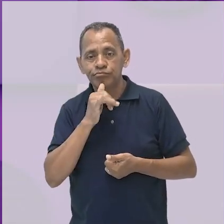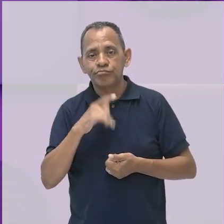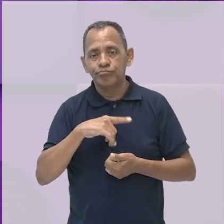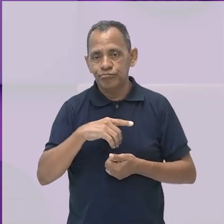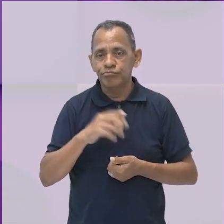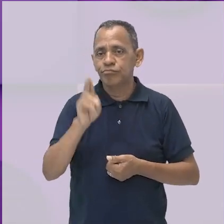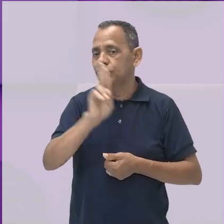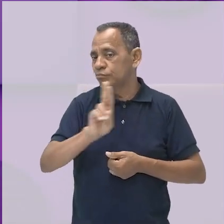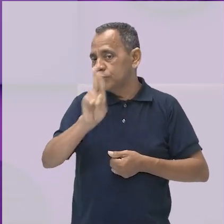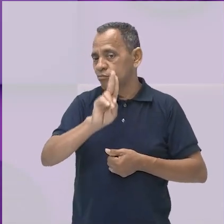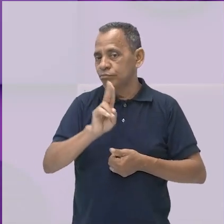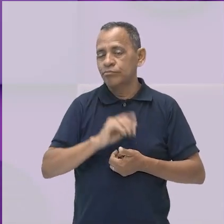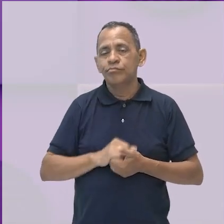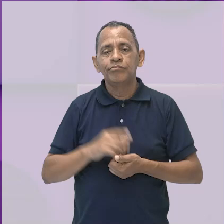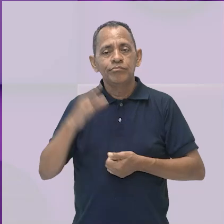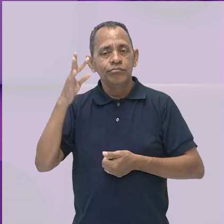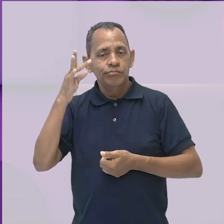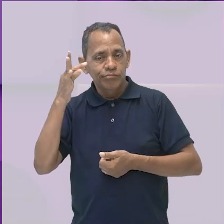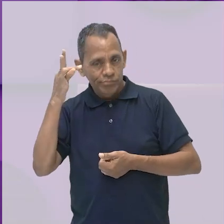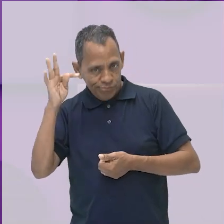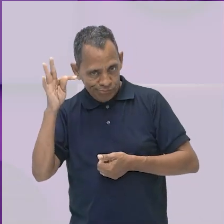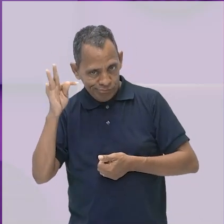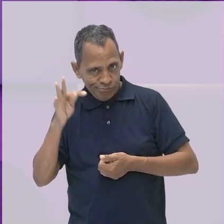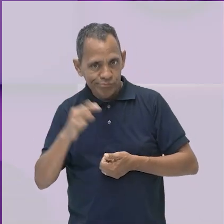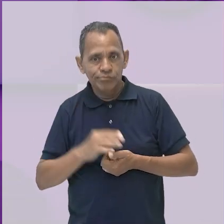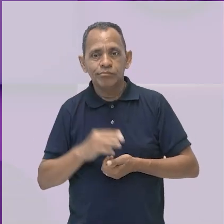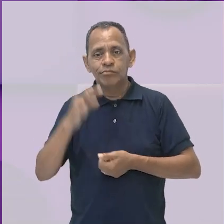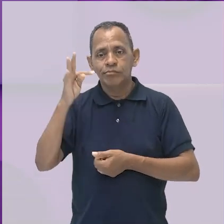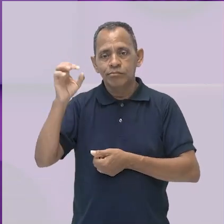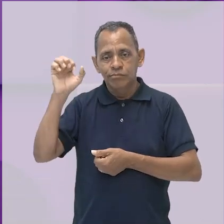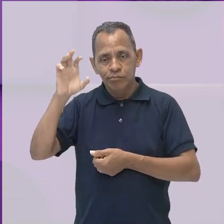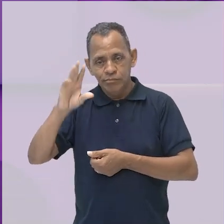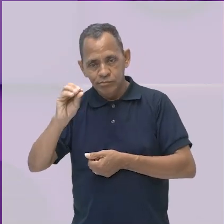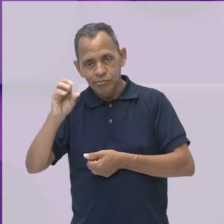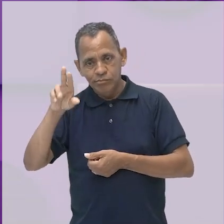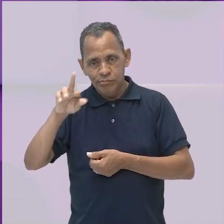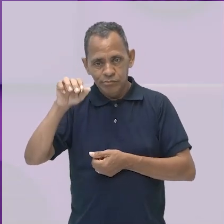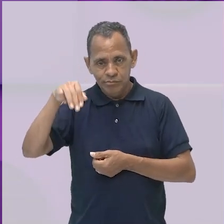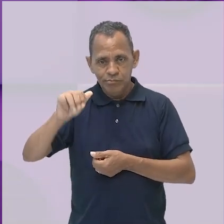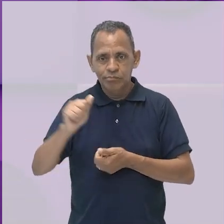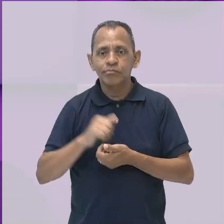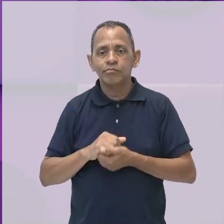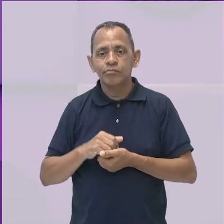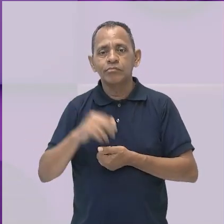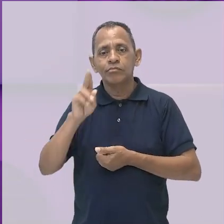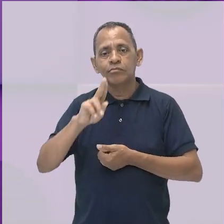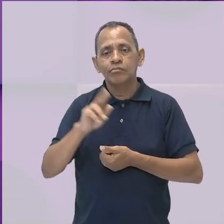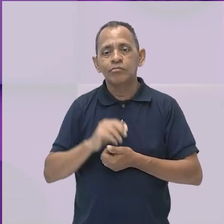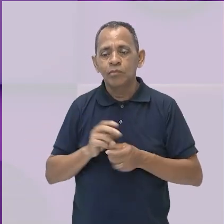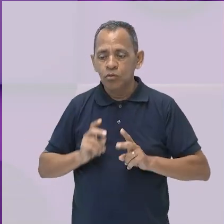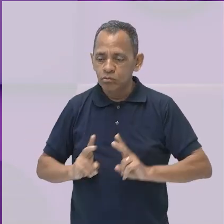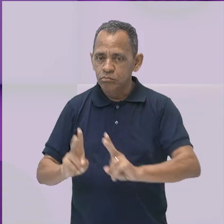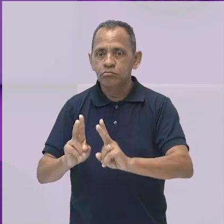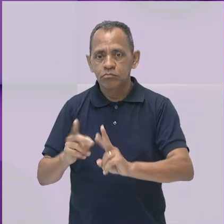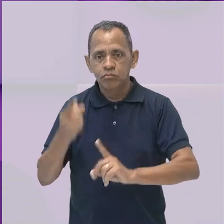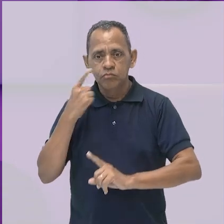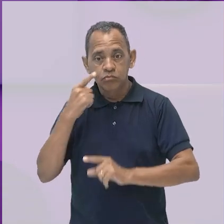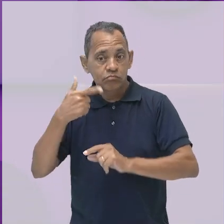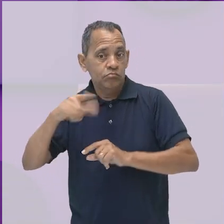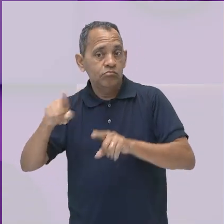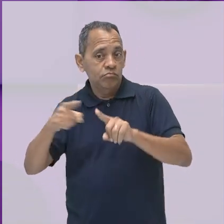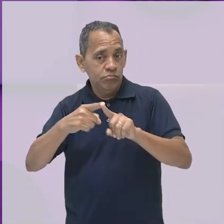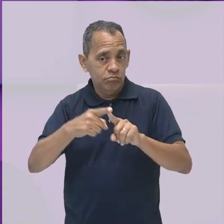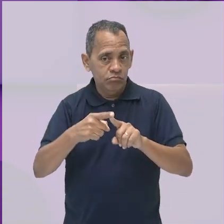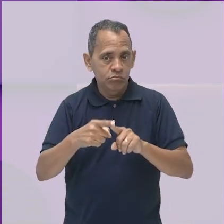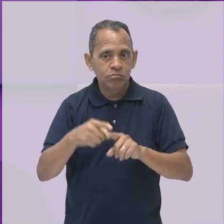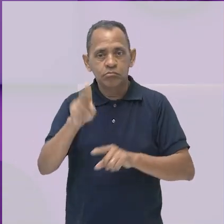de Pitágoras no quadrado. Então, vamos continuar vendo aí outra aplicação, que é a aplicação do Teorema de Pitágoras agora